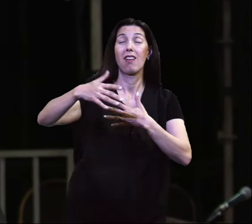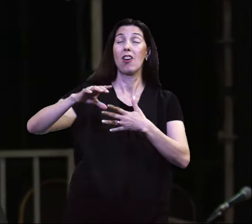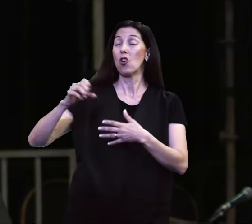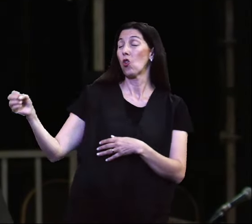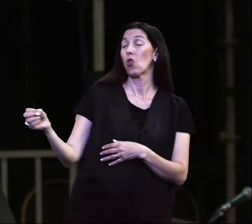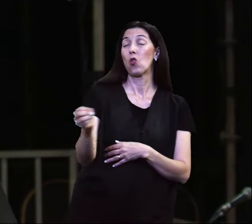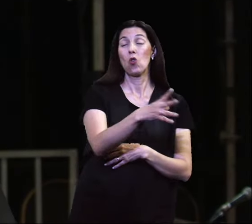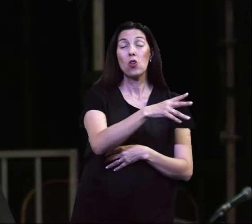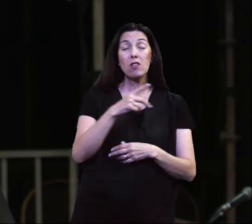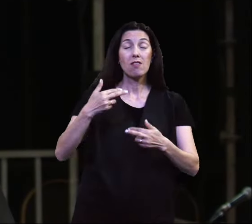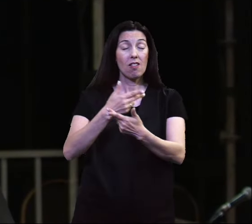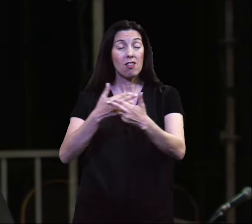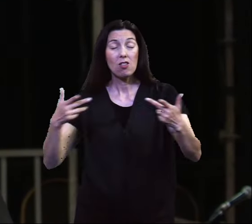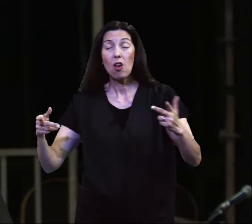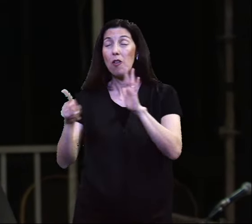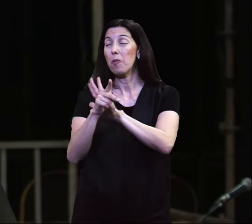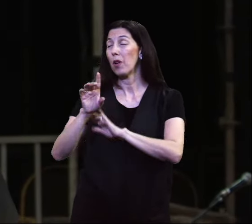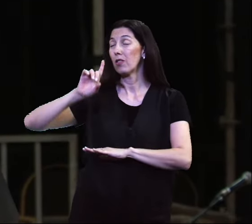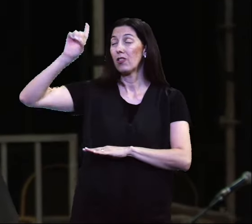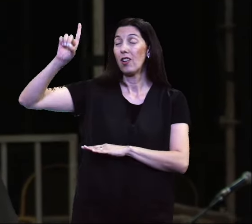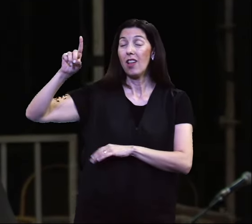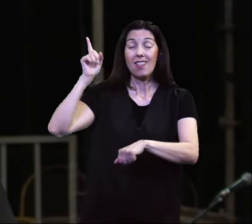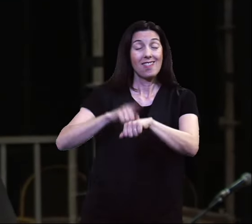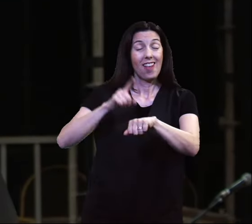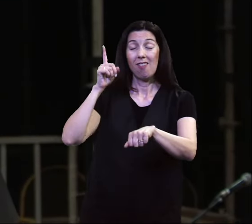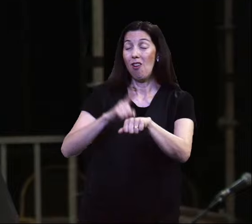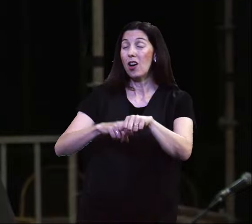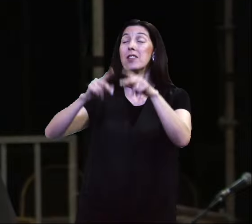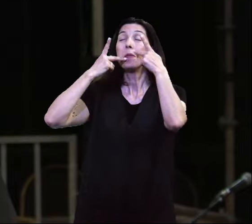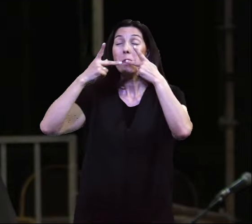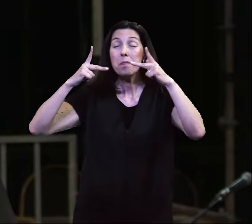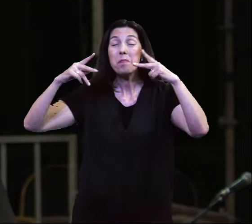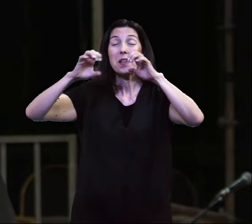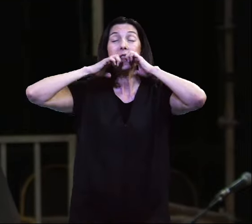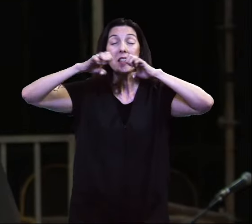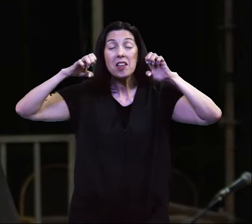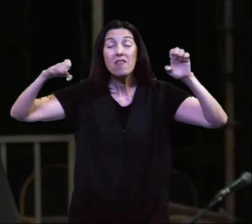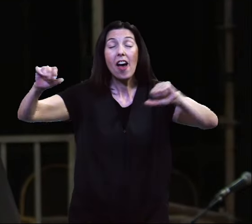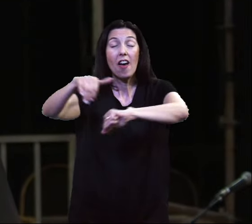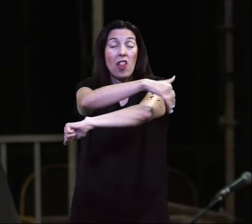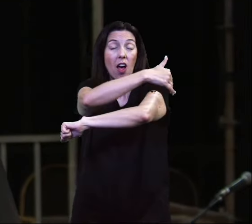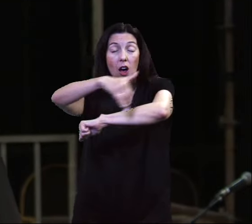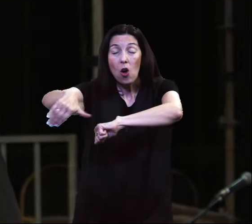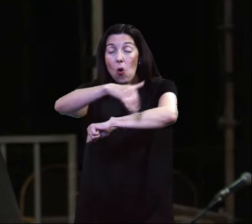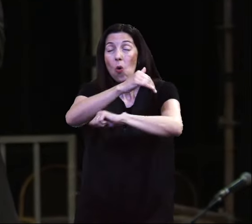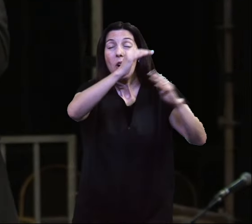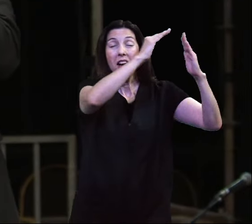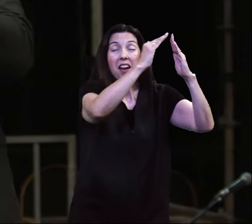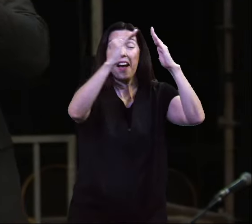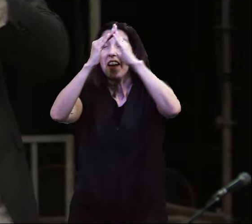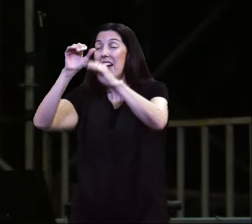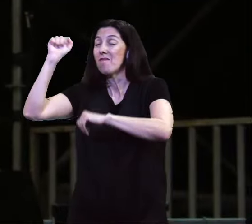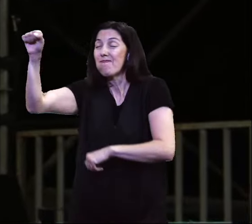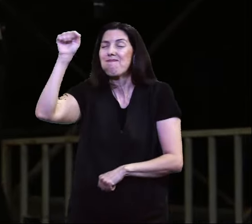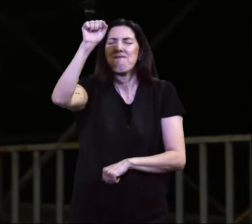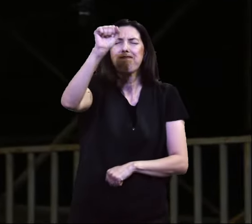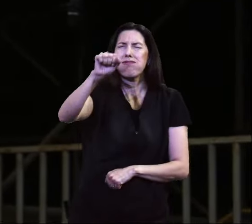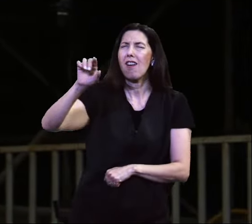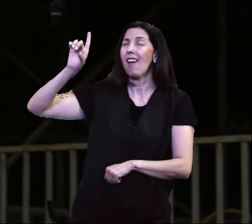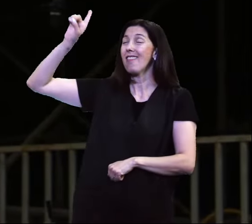seu poder, enquanto pregam o evangelho nas ruas, de casa em casa, aonde o Senhor